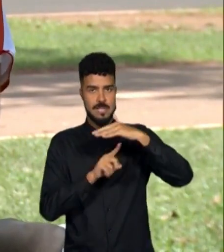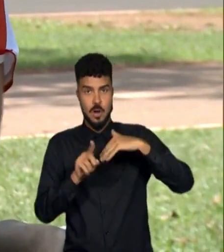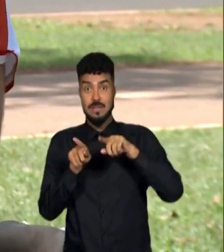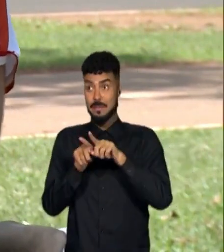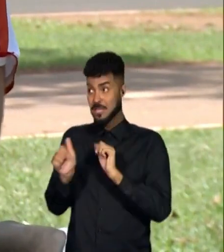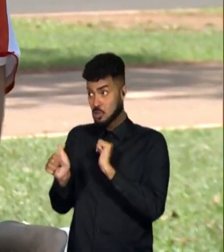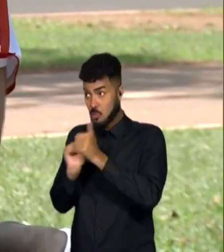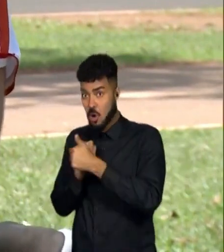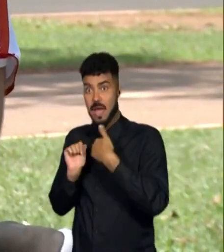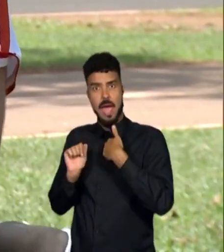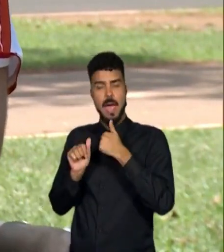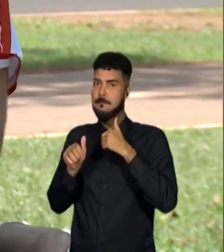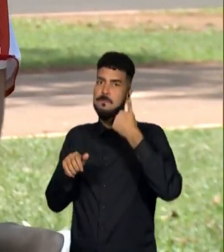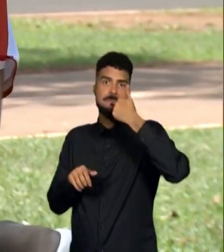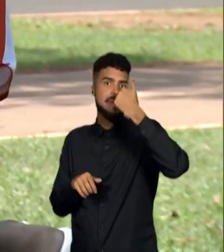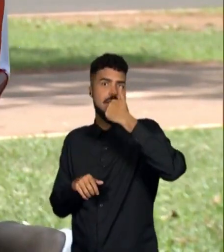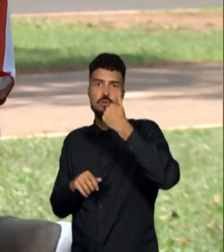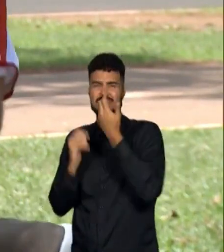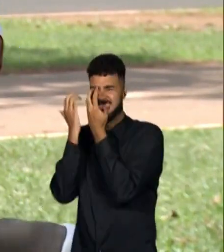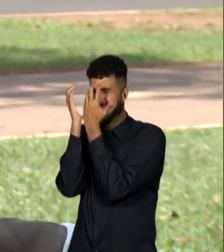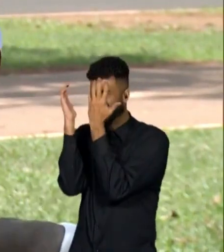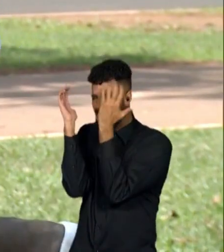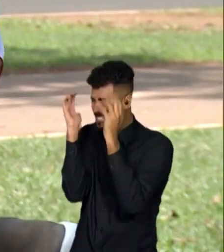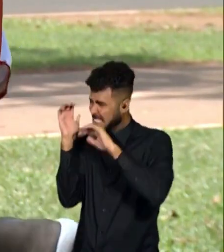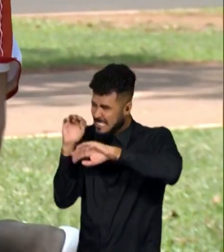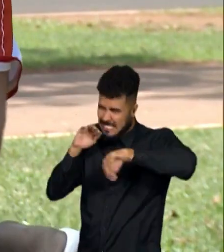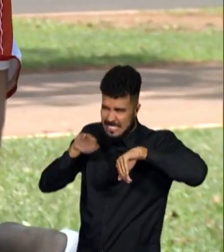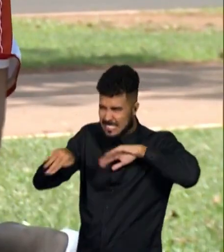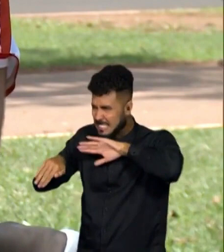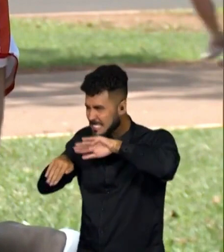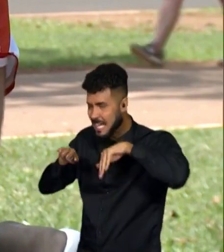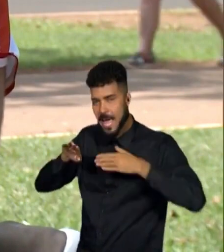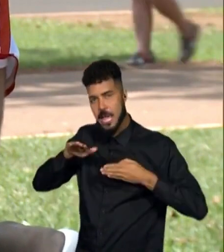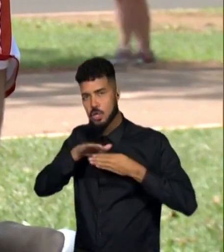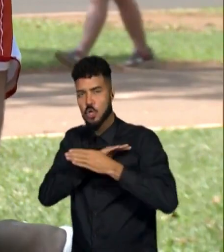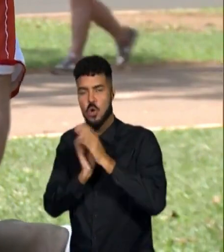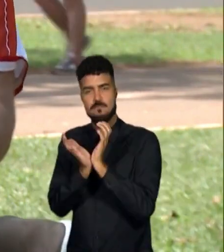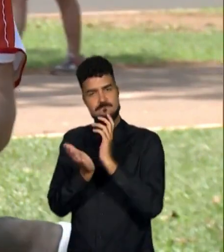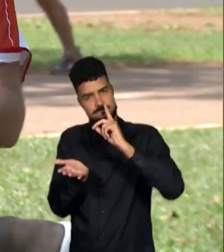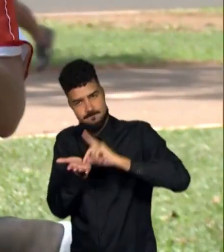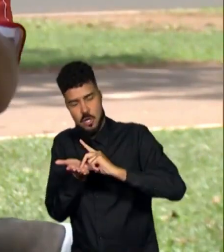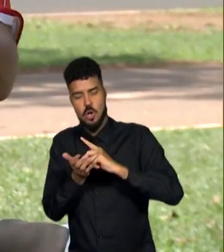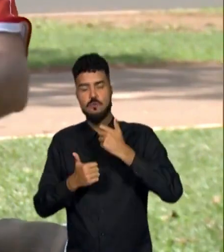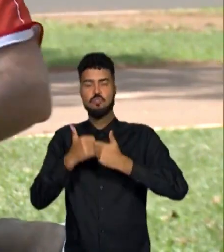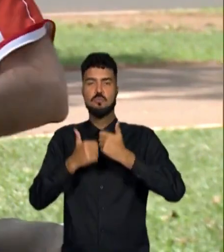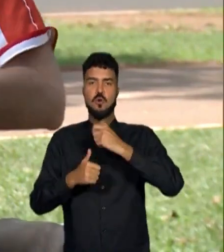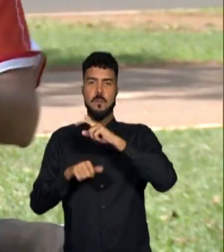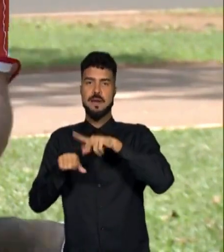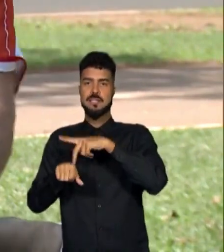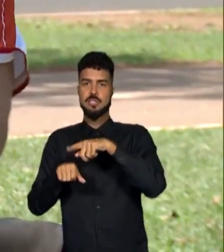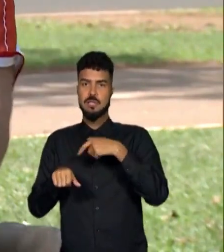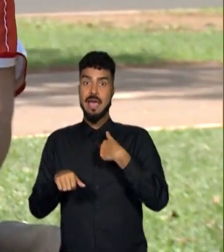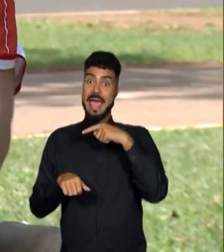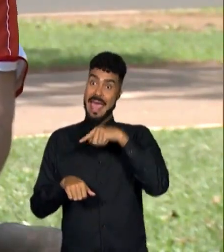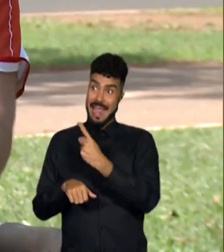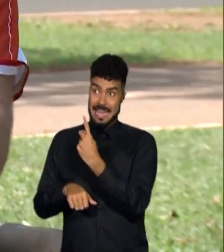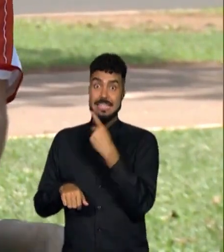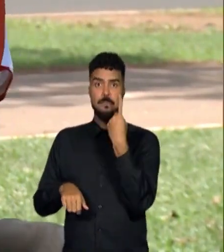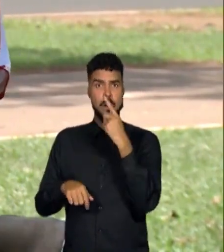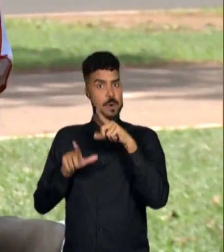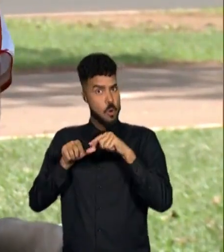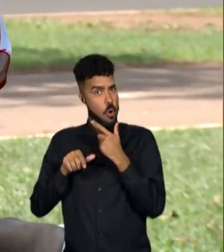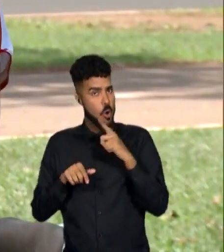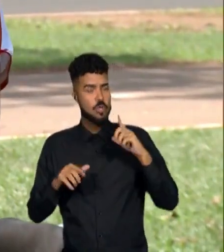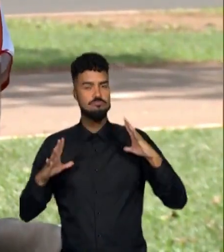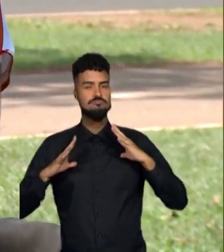pioneiro. Ele é o primeiro jogador negro a ser aceito dentro de um clube de futebol do país. Depois dele, o Bangu foi colocando outros. Teve o Manuel Maia, que era o